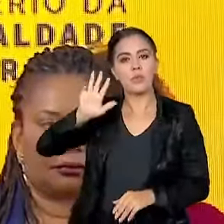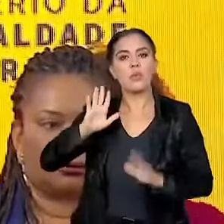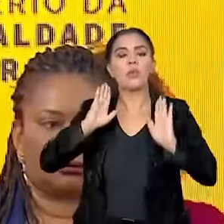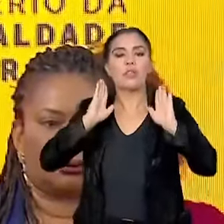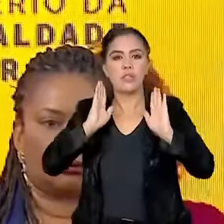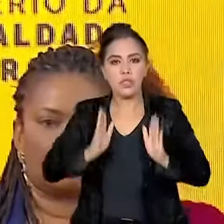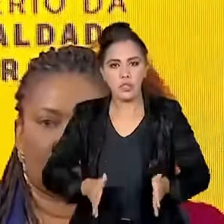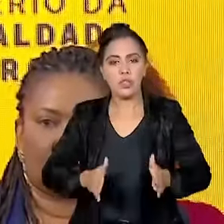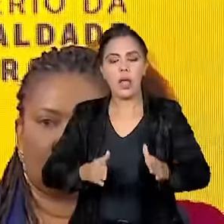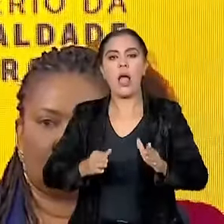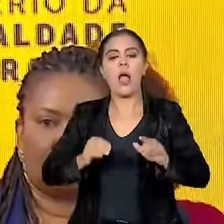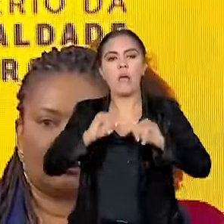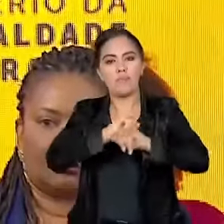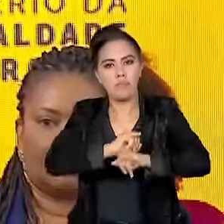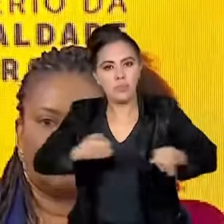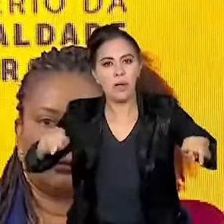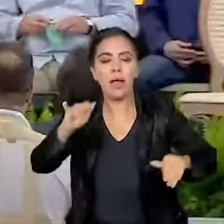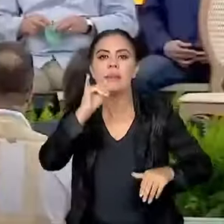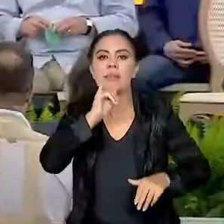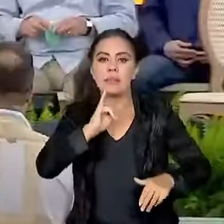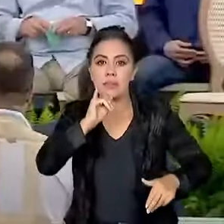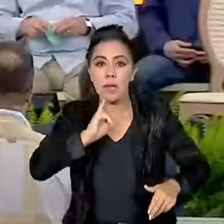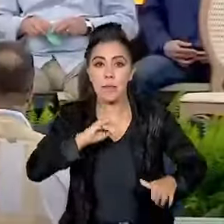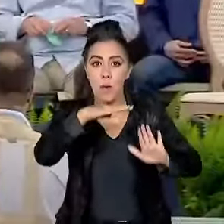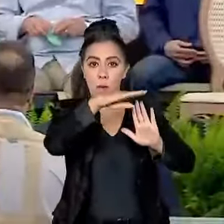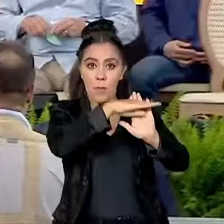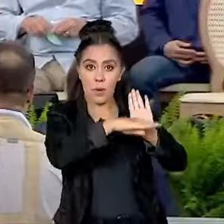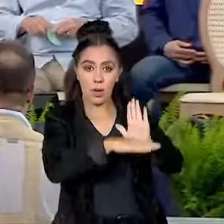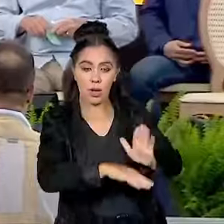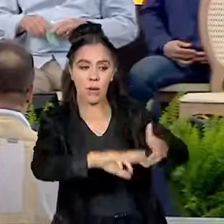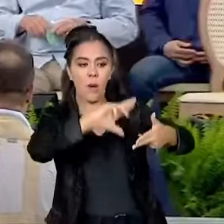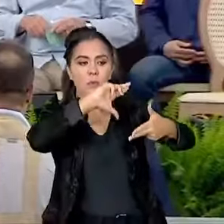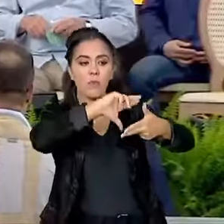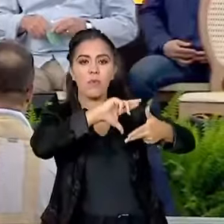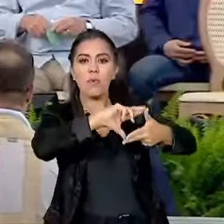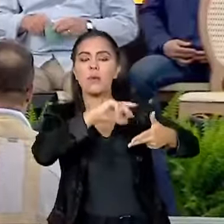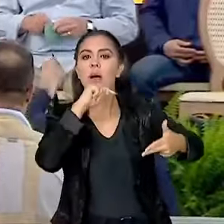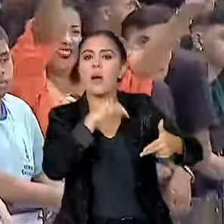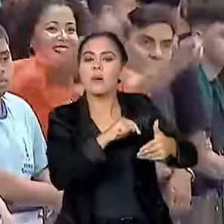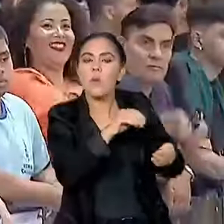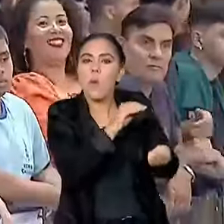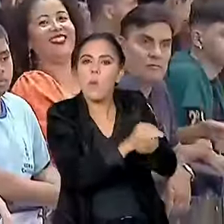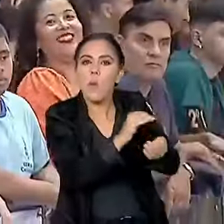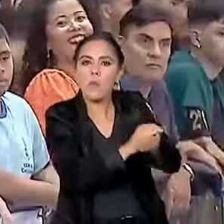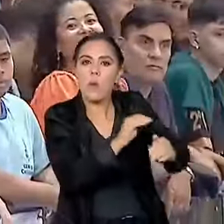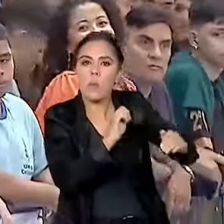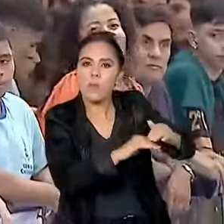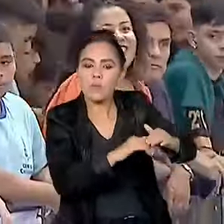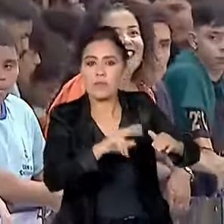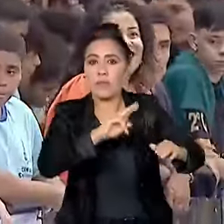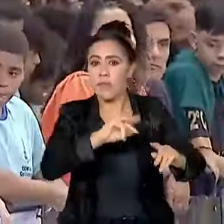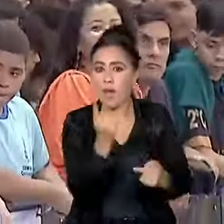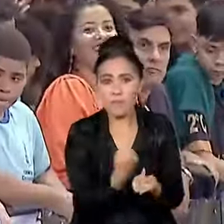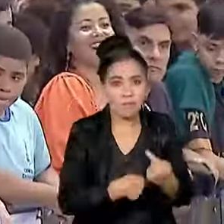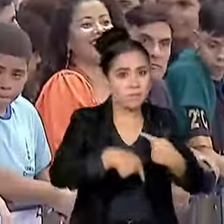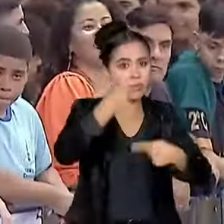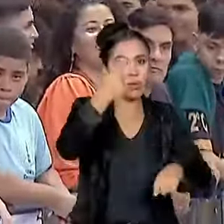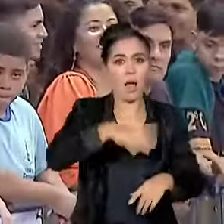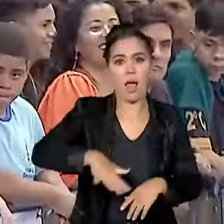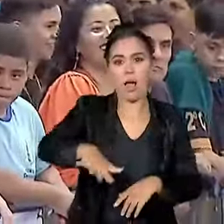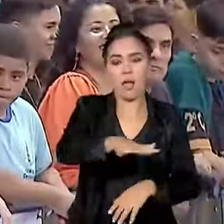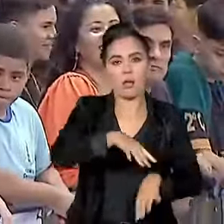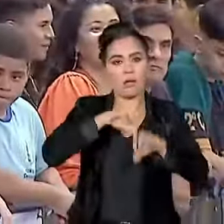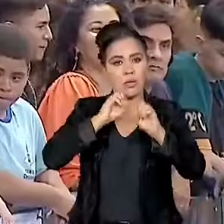colocar, como o pé de meia, que vai revolucionar a política educacional do Brasil.